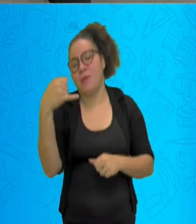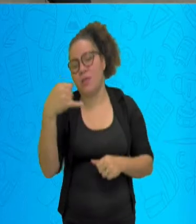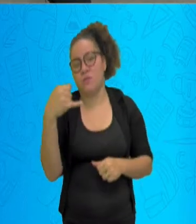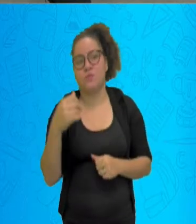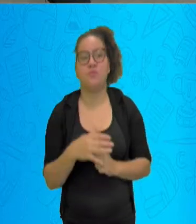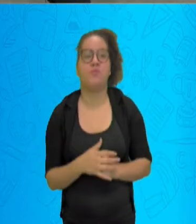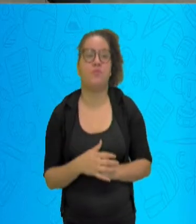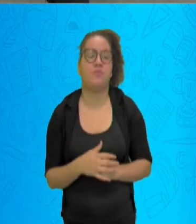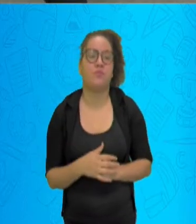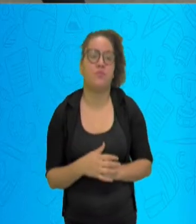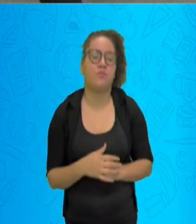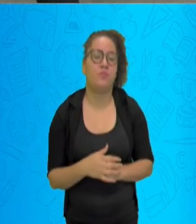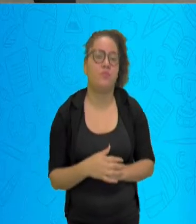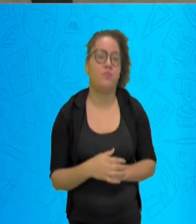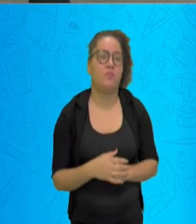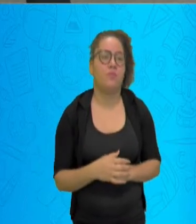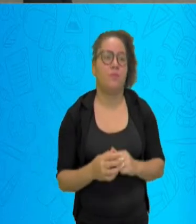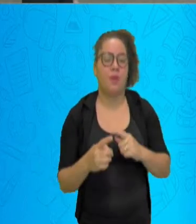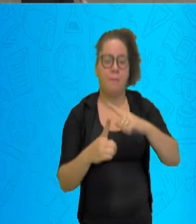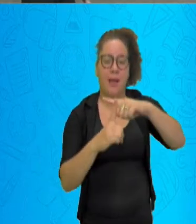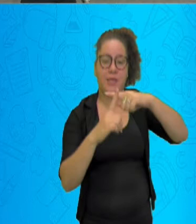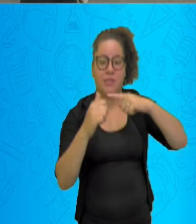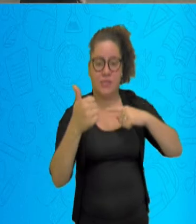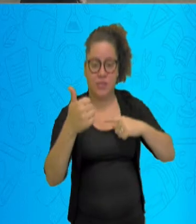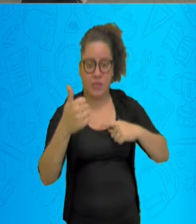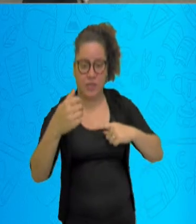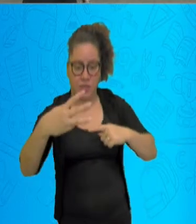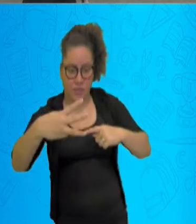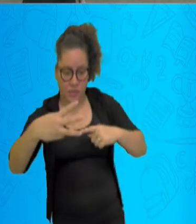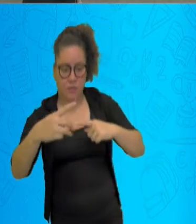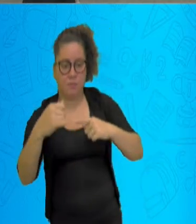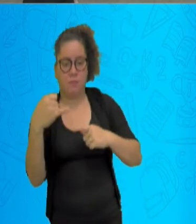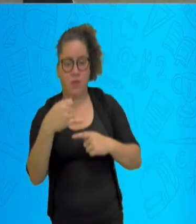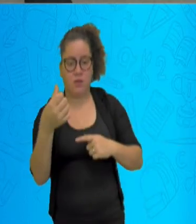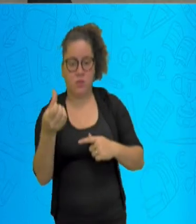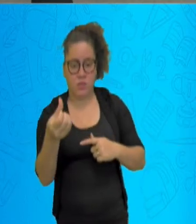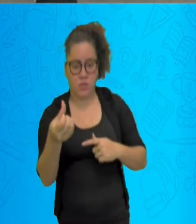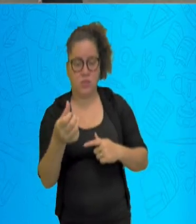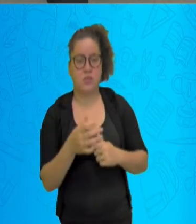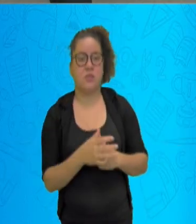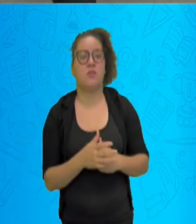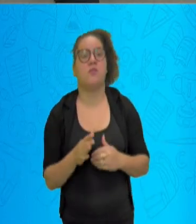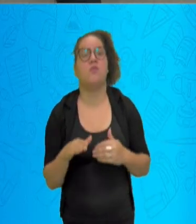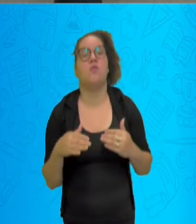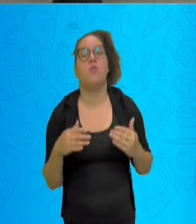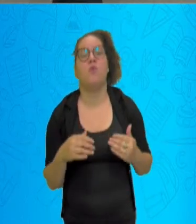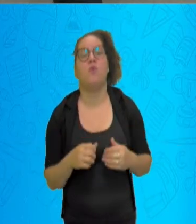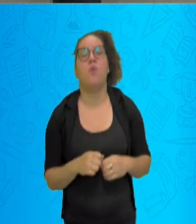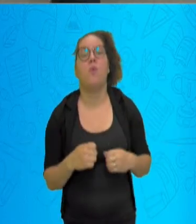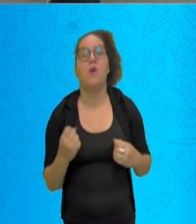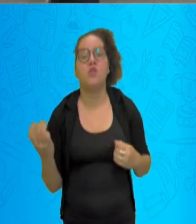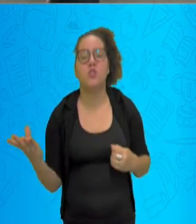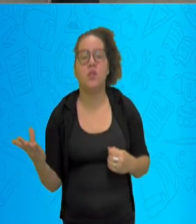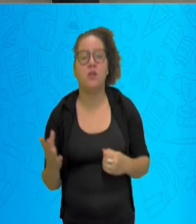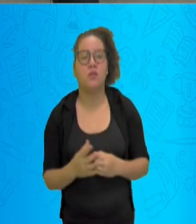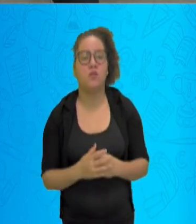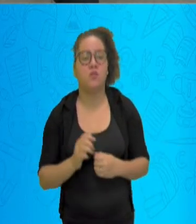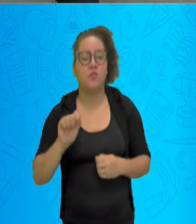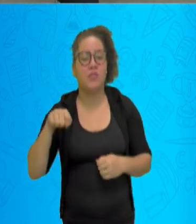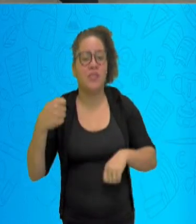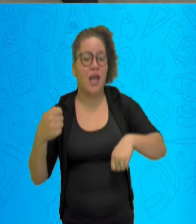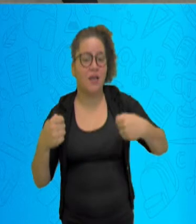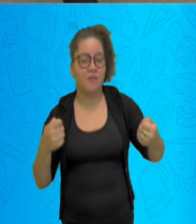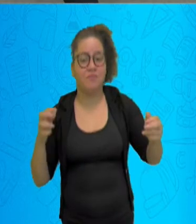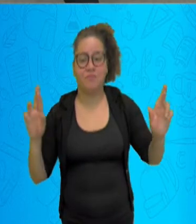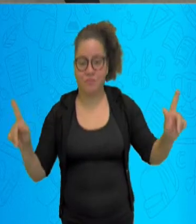menos. Então aqui, olha, vai ficar mais 13 menos 6. Quanto é que eu vou encontrar? Sinais